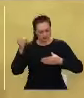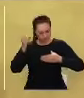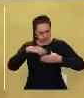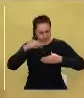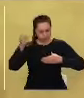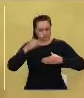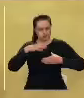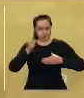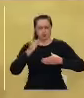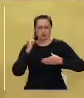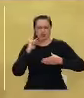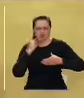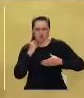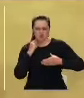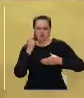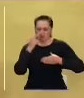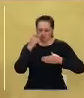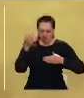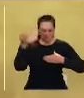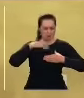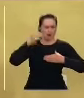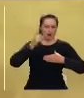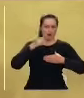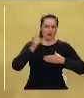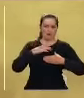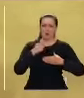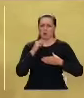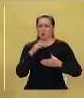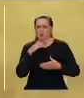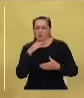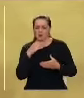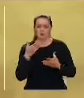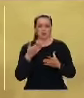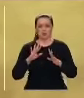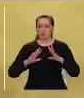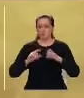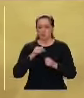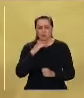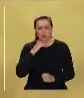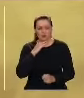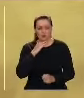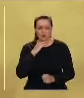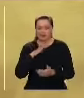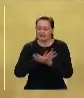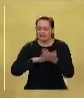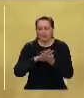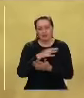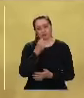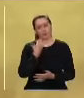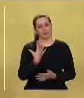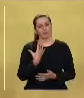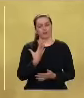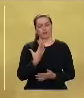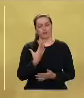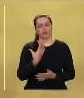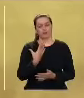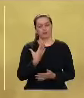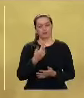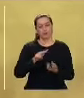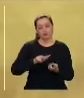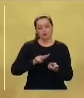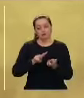essa pessoa escura, que nada está bom para ela, tudo está ruim. Isso ela vai transferir para a